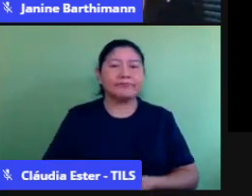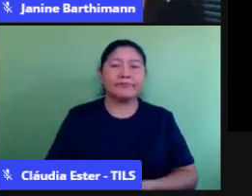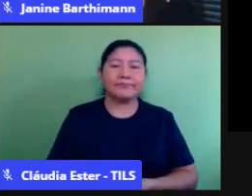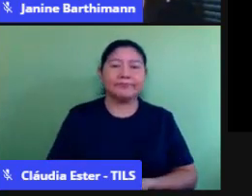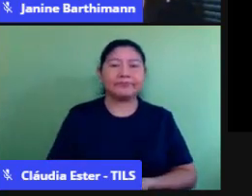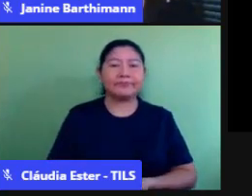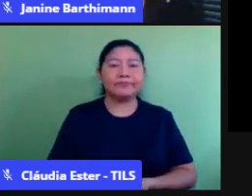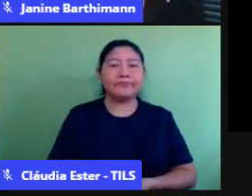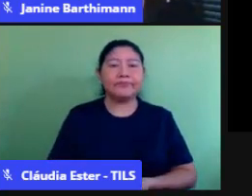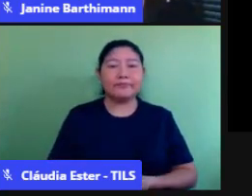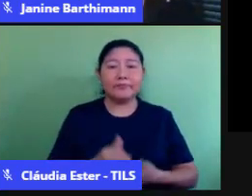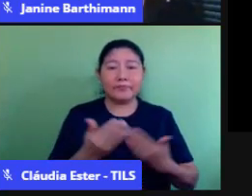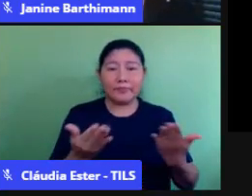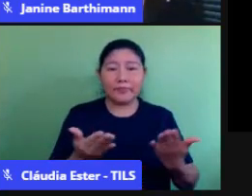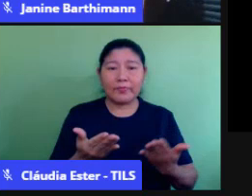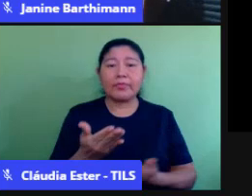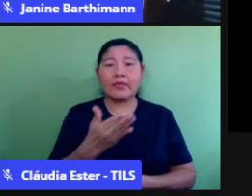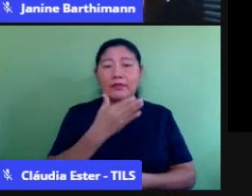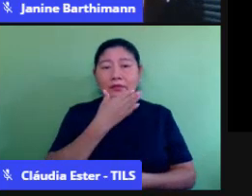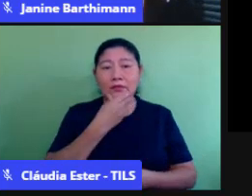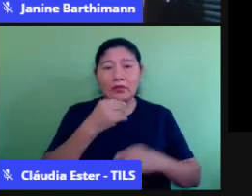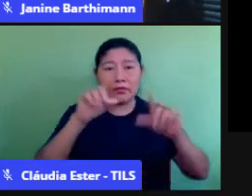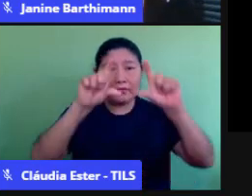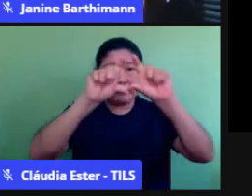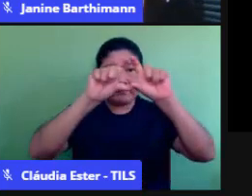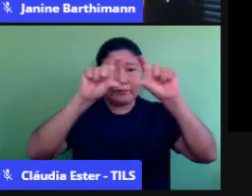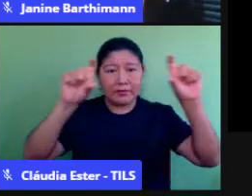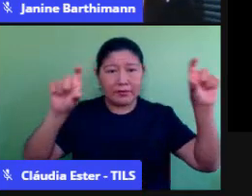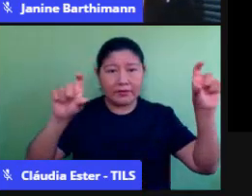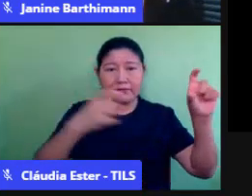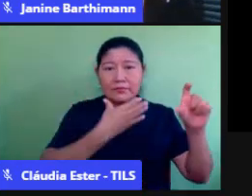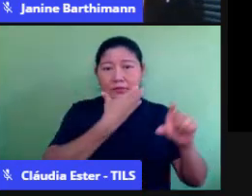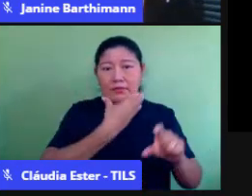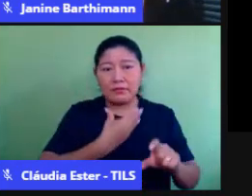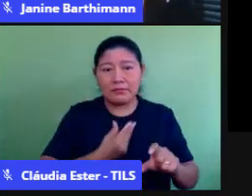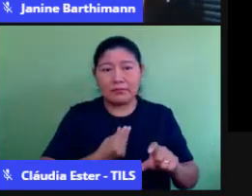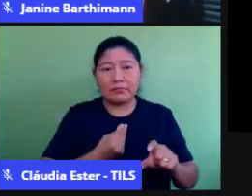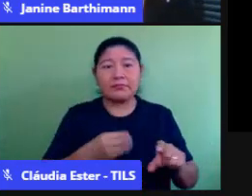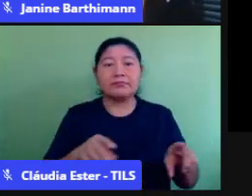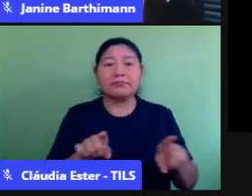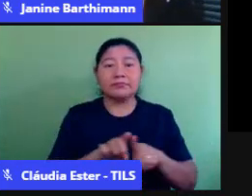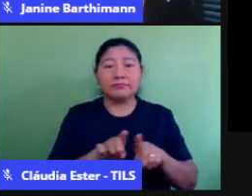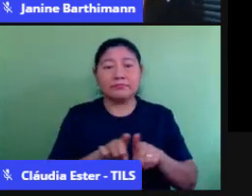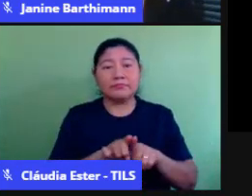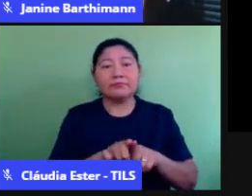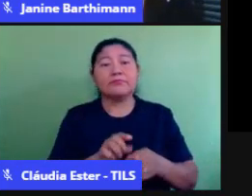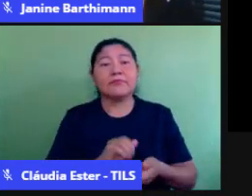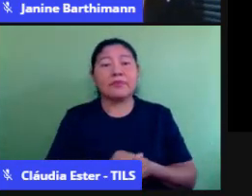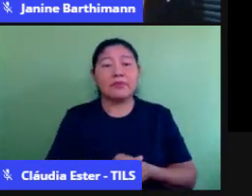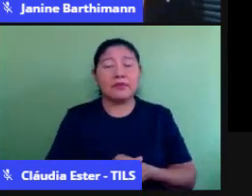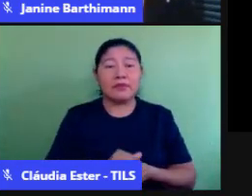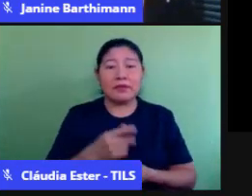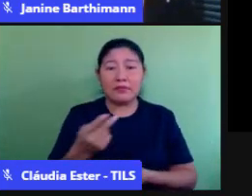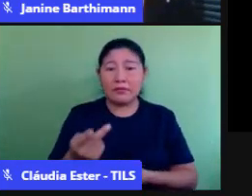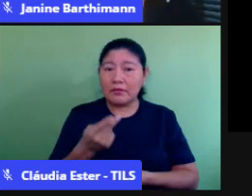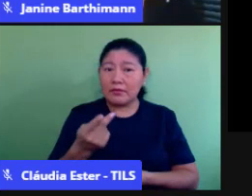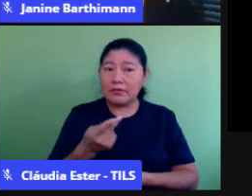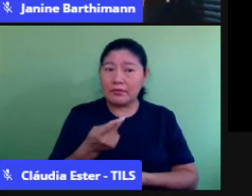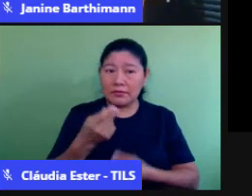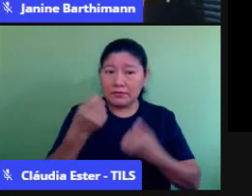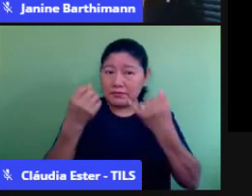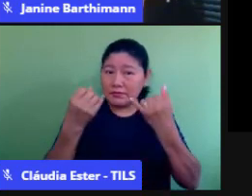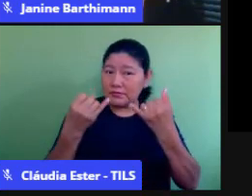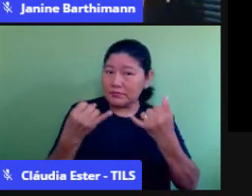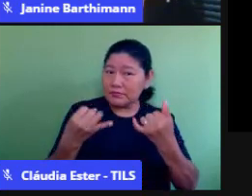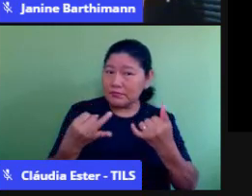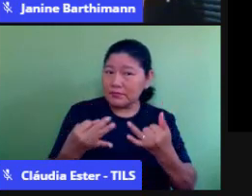que é do Freire, do Paulo Freire. Eu sou nordestino, paraibano, e o Paulo Freire